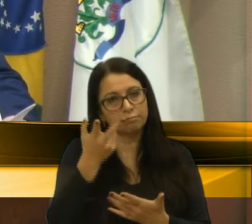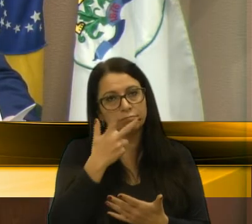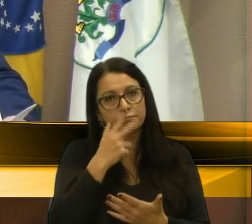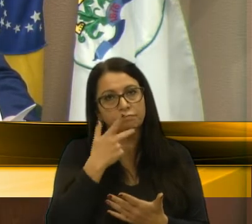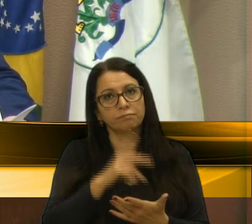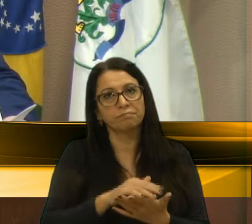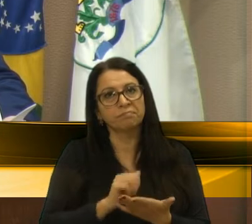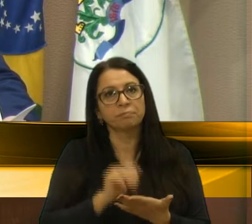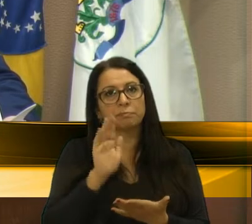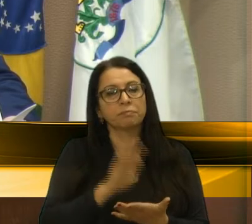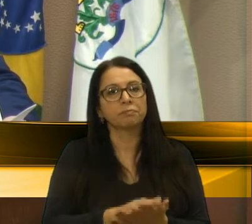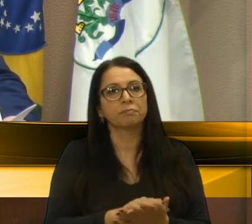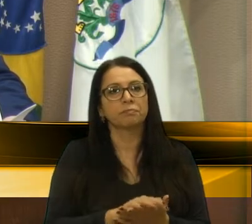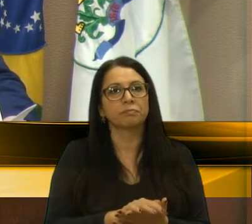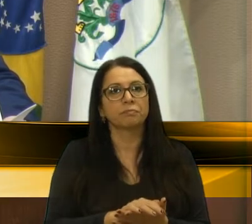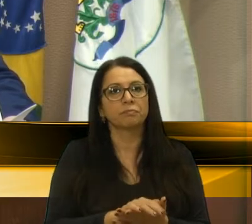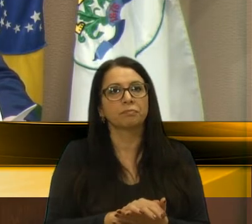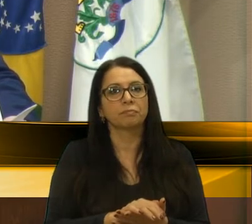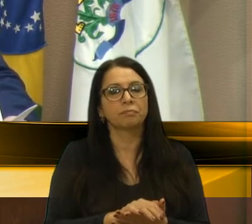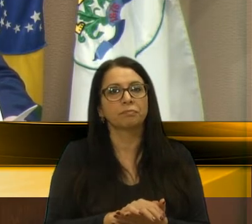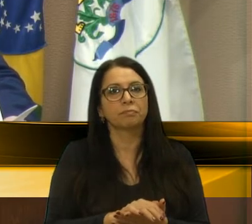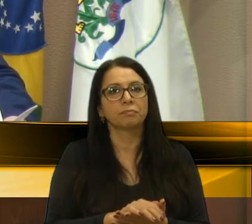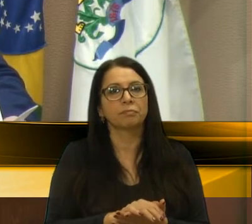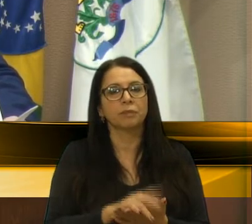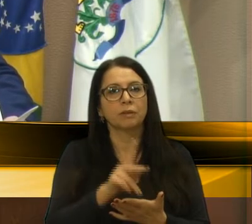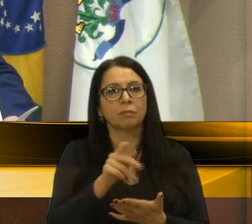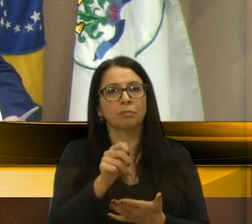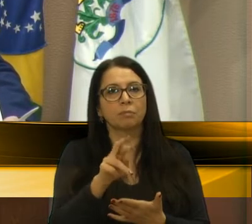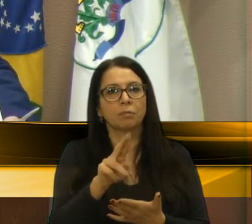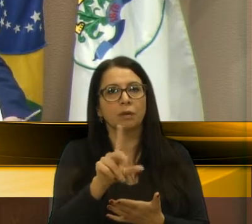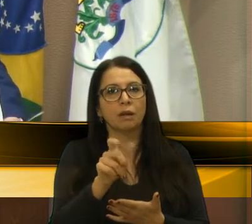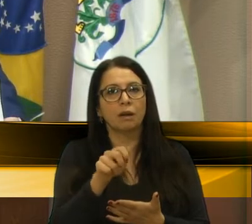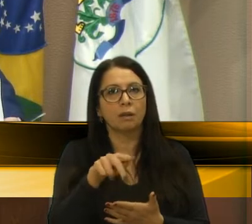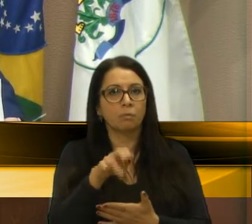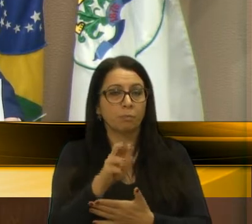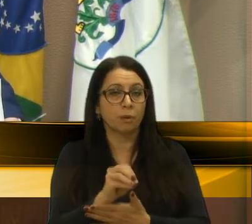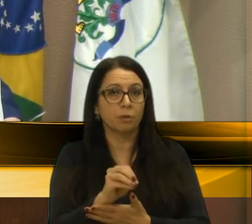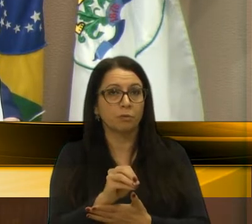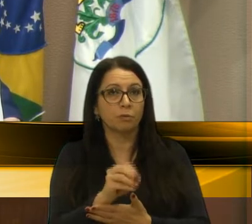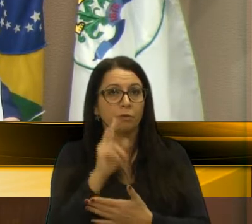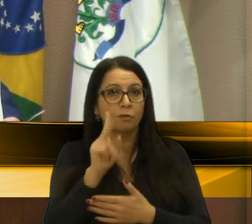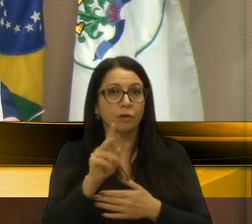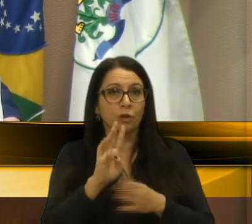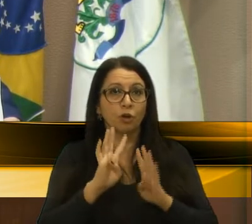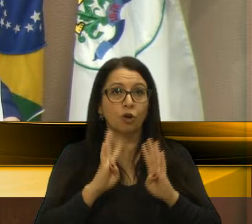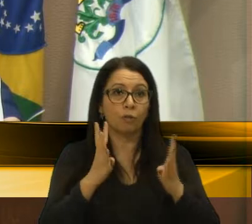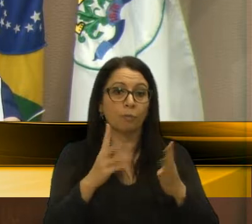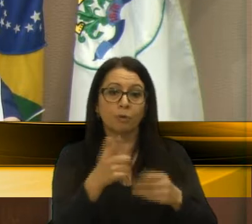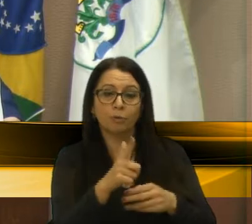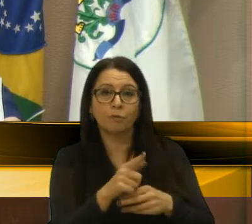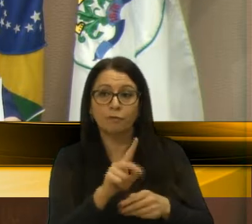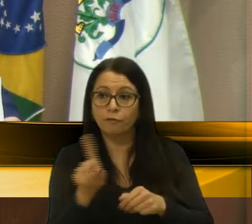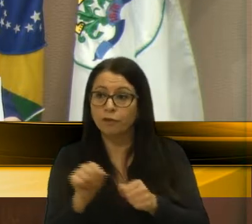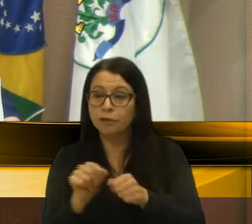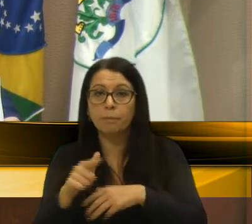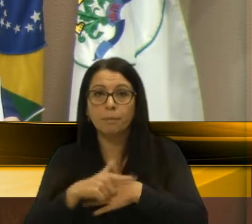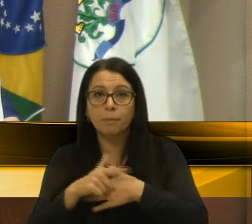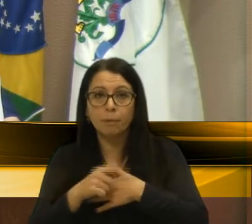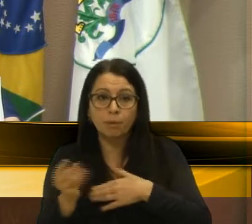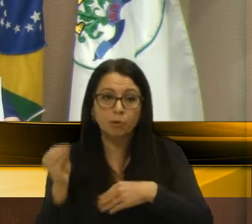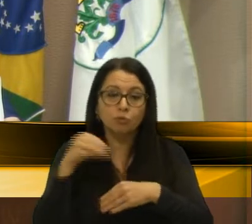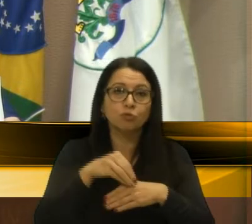início, o Parlamento Regional, quando sentiu a dificuldade de não ter inclusão de Nova Roma, fez seu papel, né? Que foi buscar a inclusão